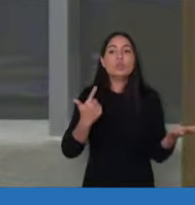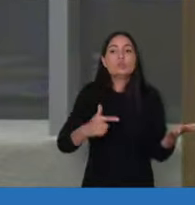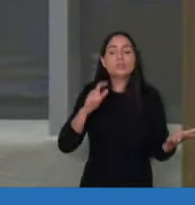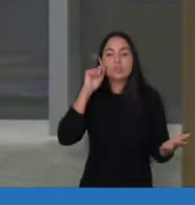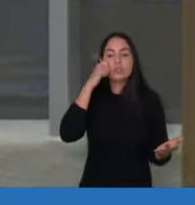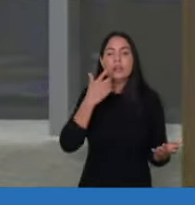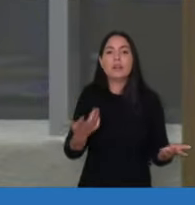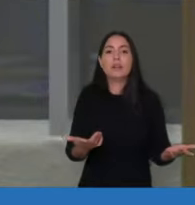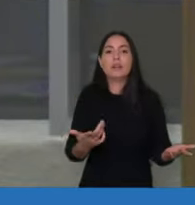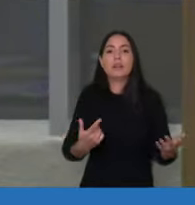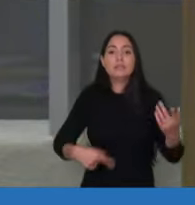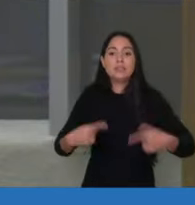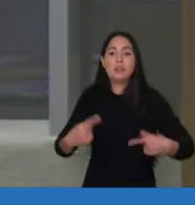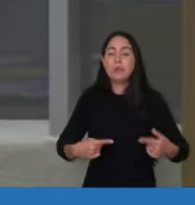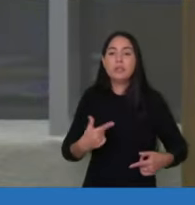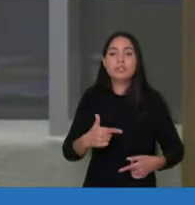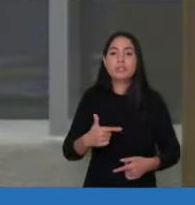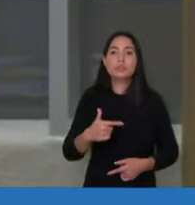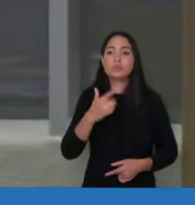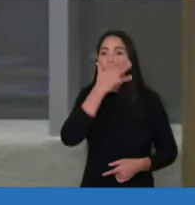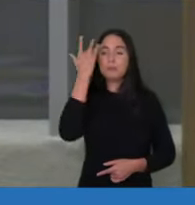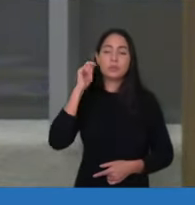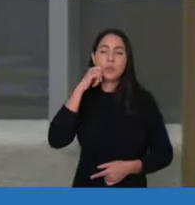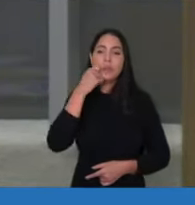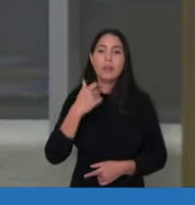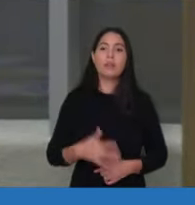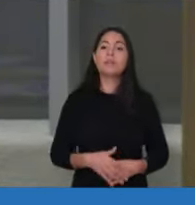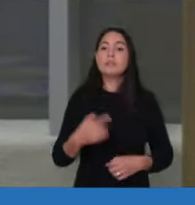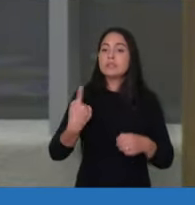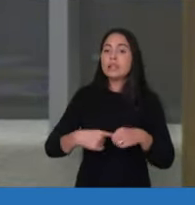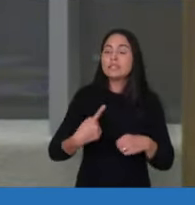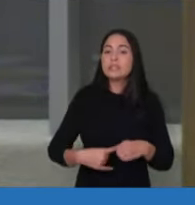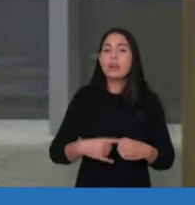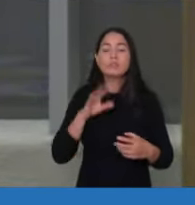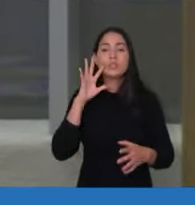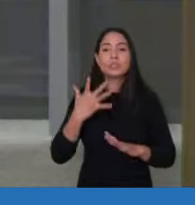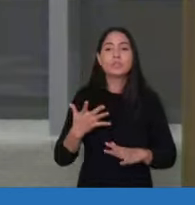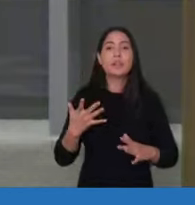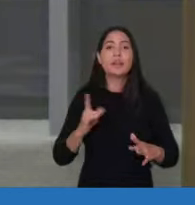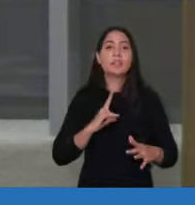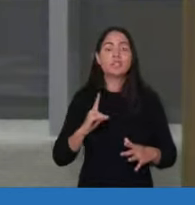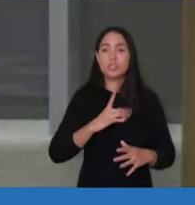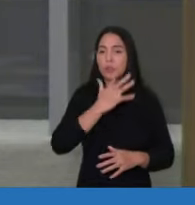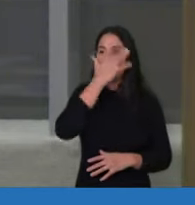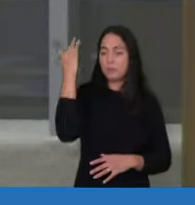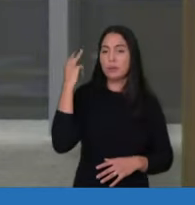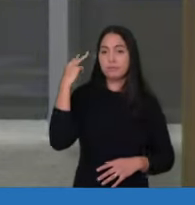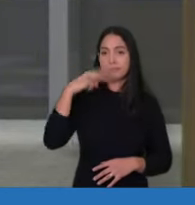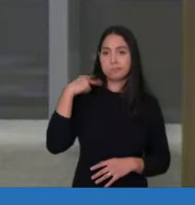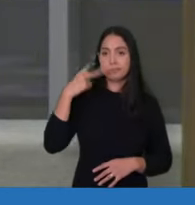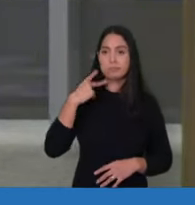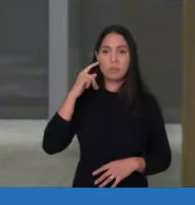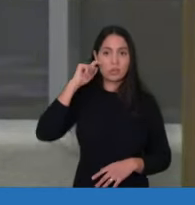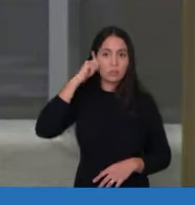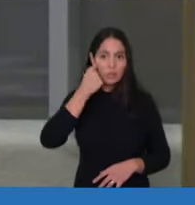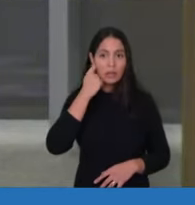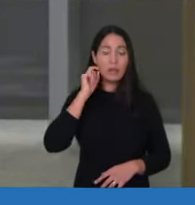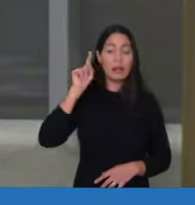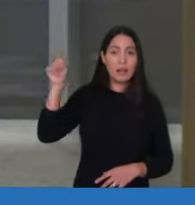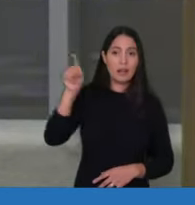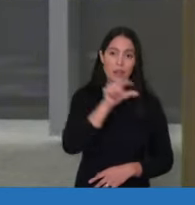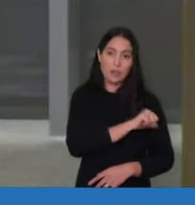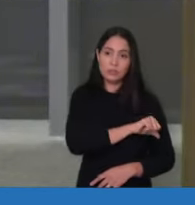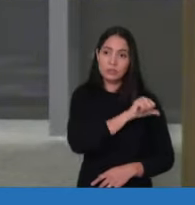política, sem me ver representada na cidade. Quando soube da existência de uma vereadora negra no Rio de Janeiro, que